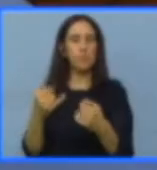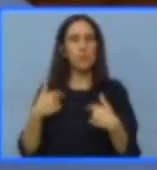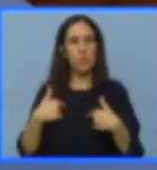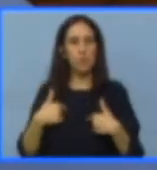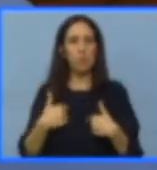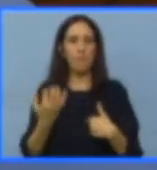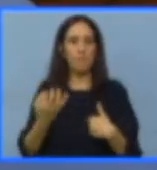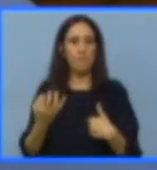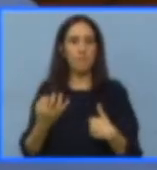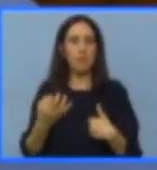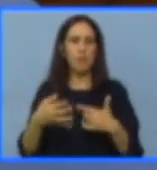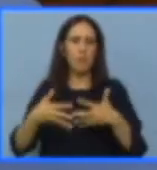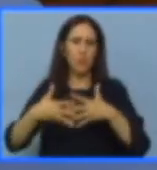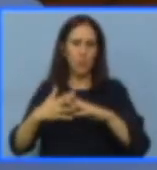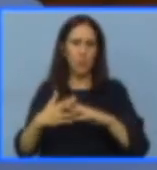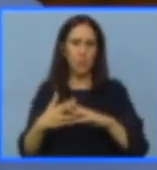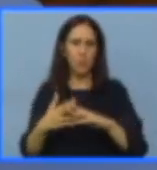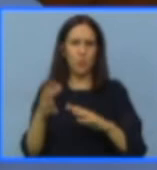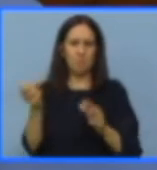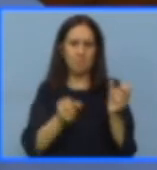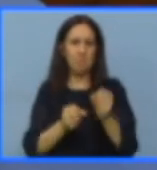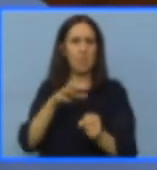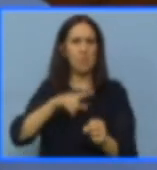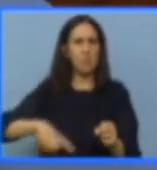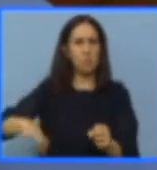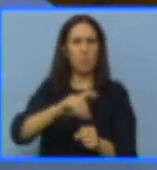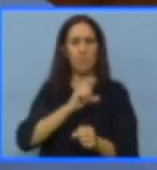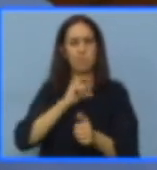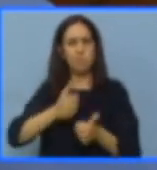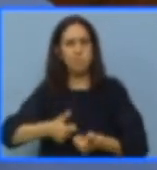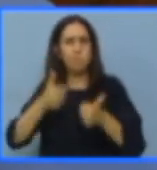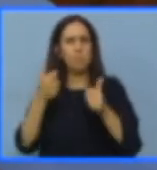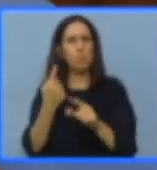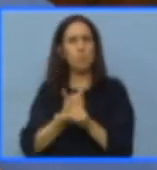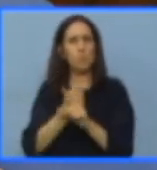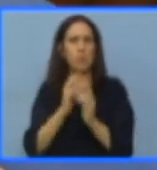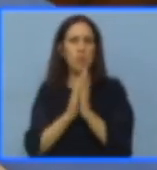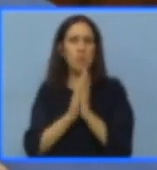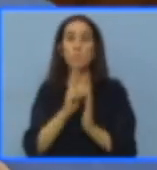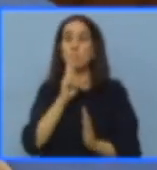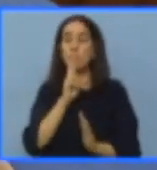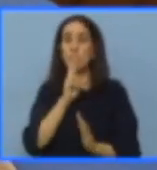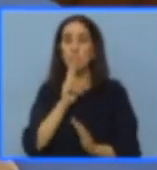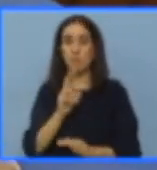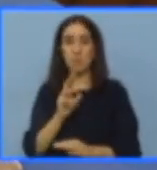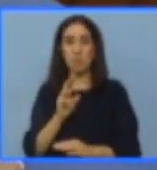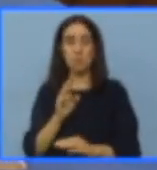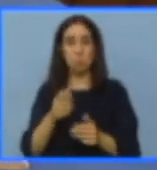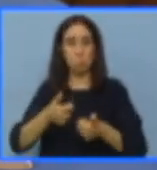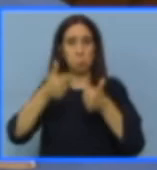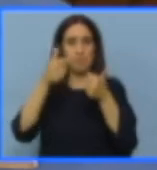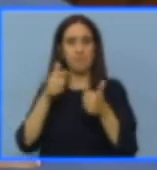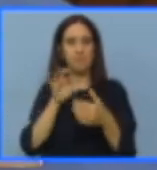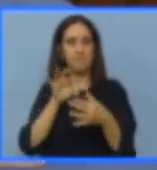envolvendo naturalmente as próprias estruturas do Patriarcado de Lisboa, dos bens culturais da Igreja e do Santuário de Fátima, que também